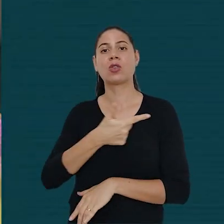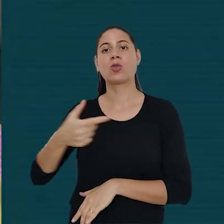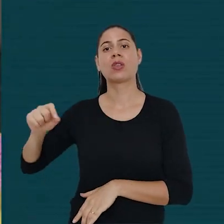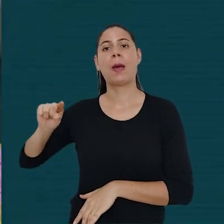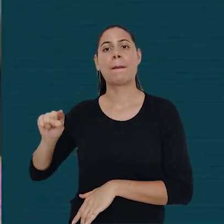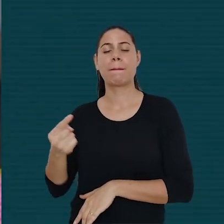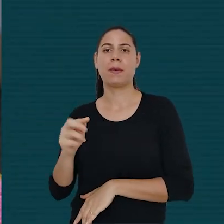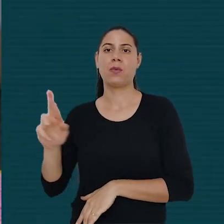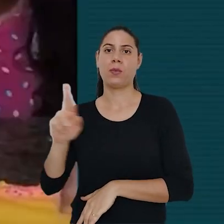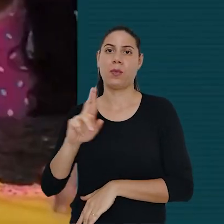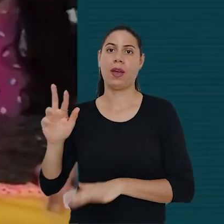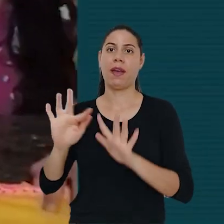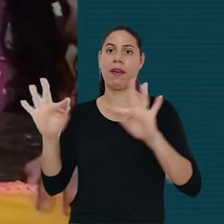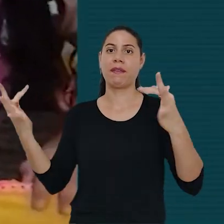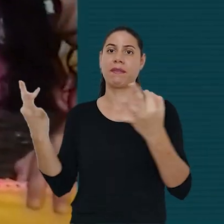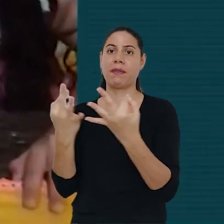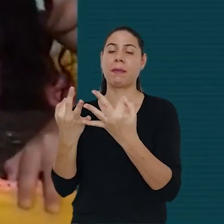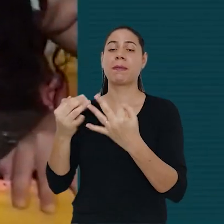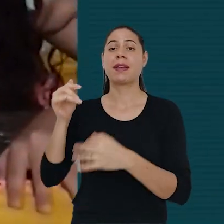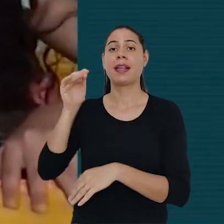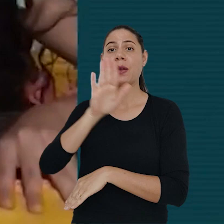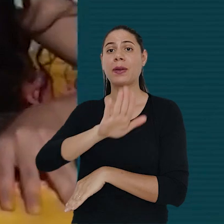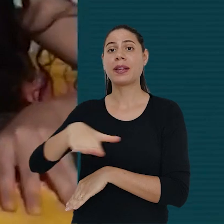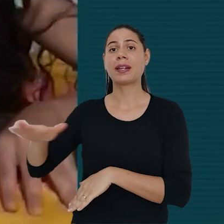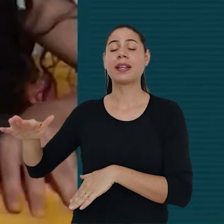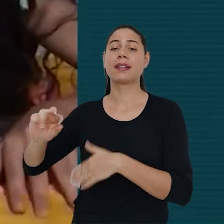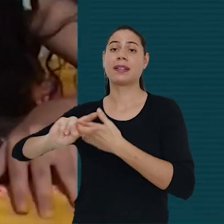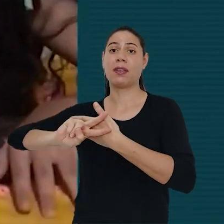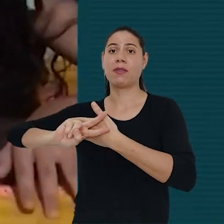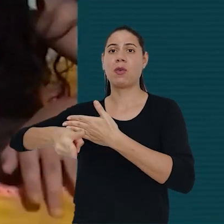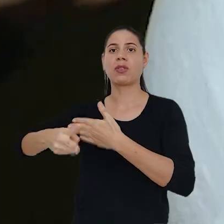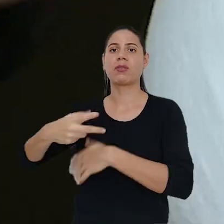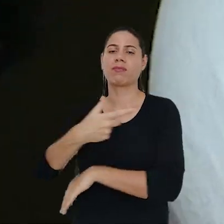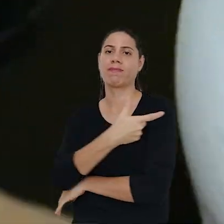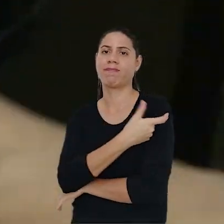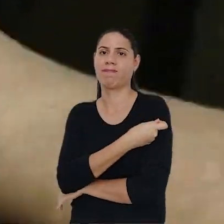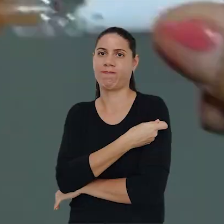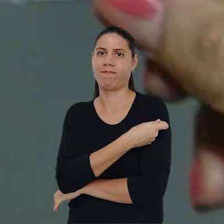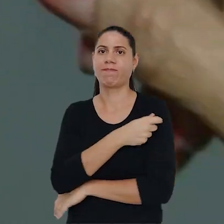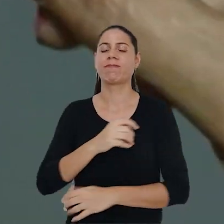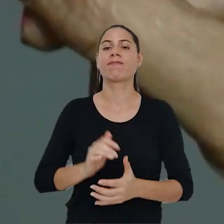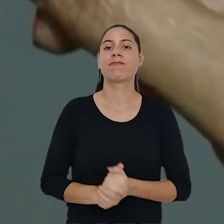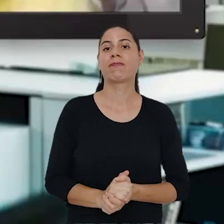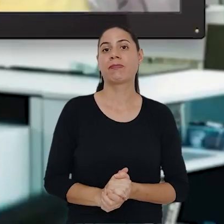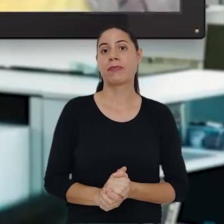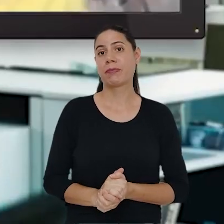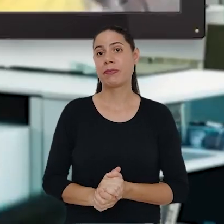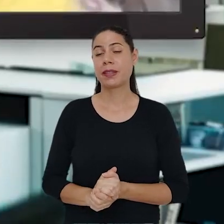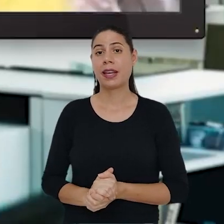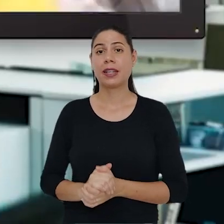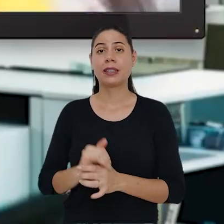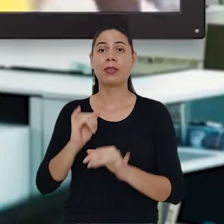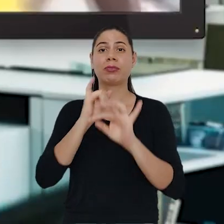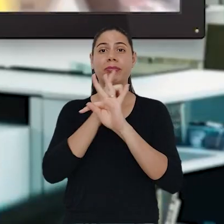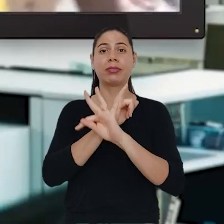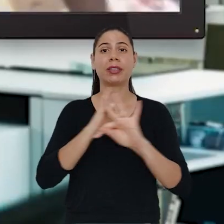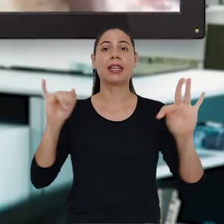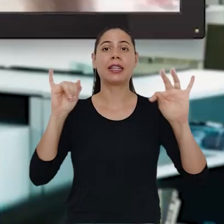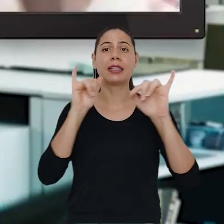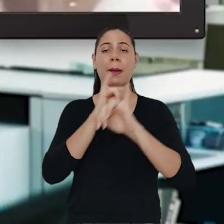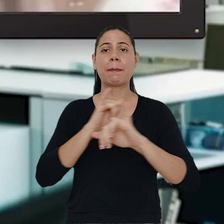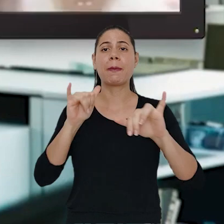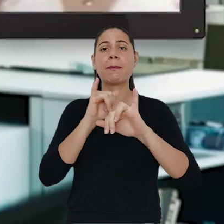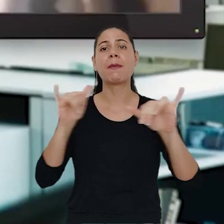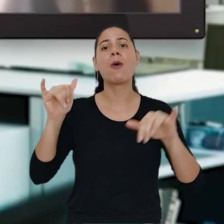R$ 200 mil à família de criança que sofreu danos em decorrência de vacina. No IT Notícias, histórias de